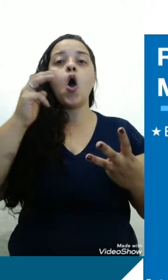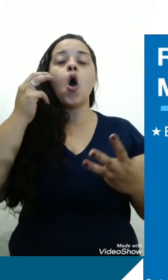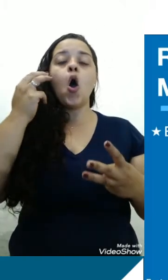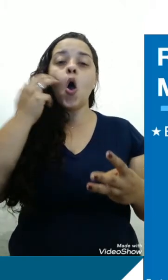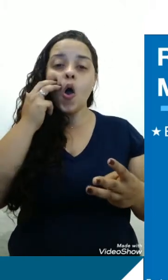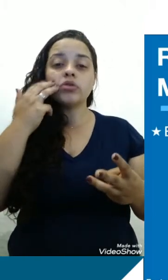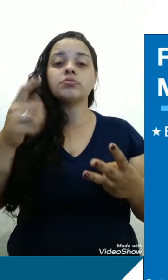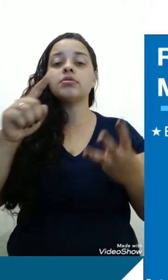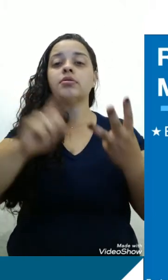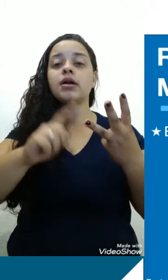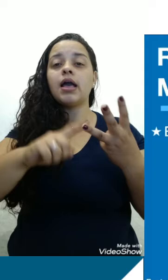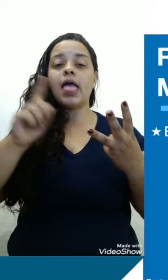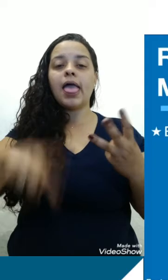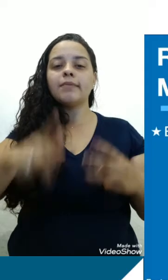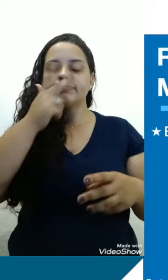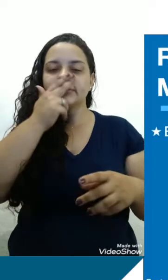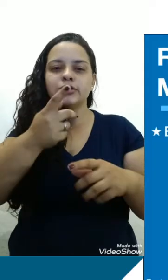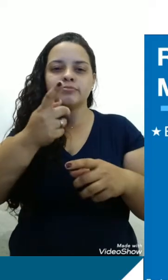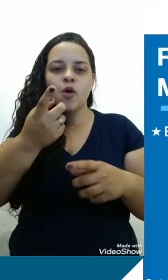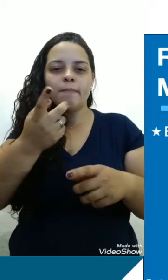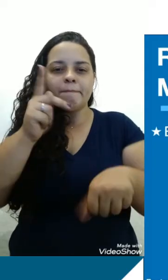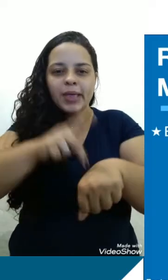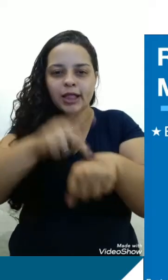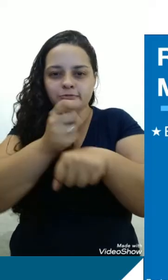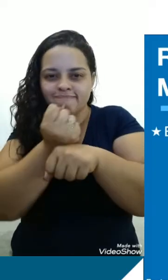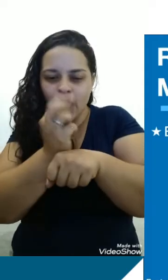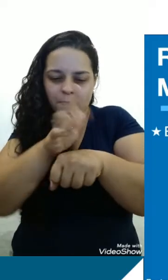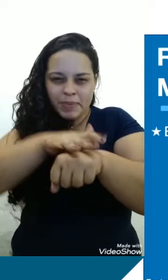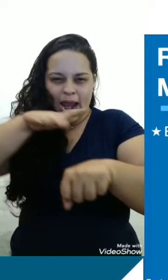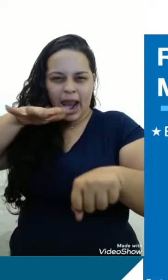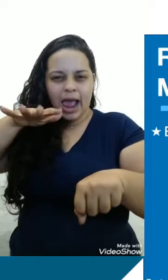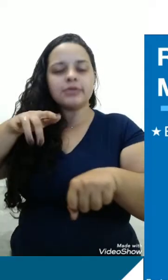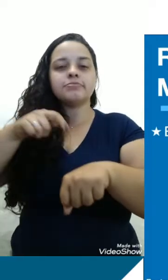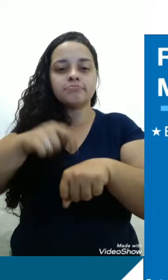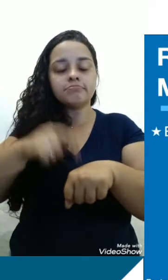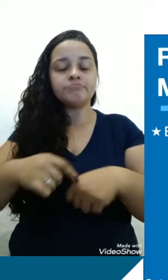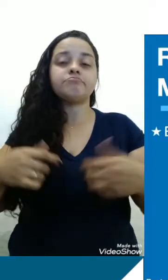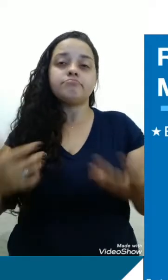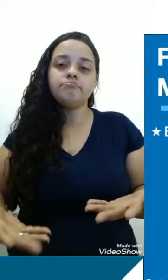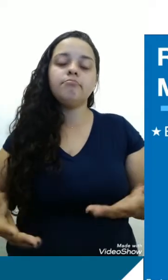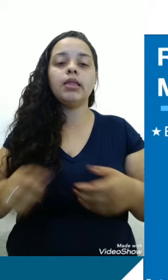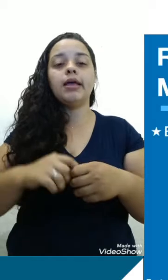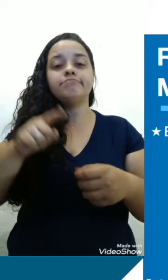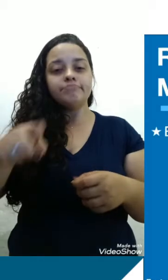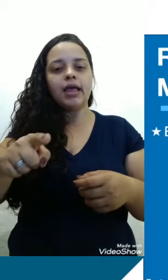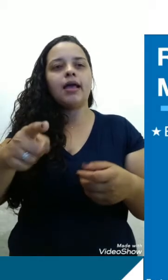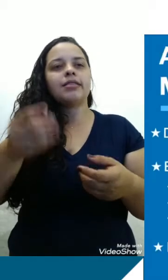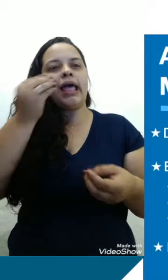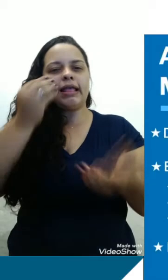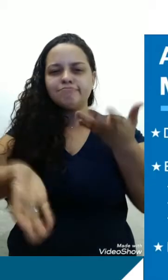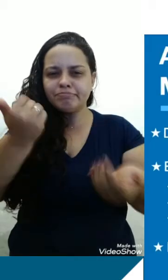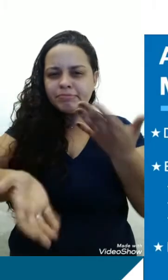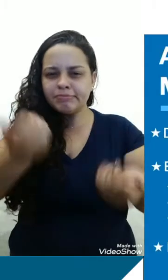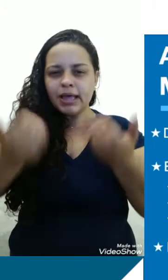rosa a região produtora de diamantes, ali no norte de Minas Gerais. A atividade mineradora ela